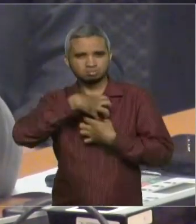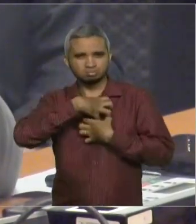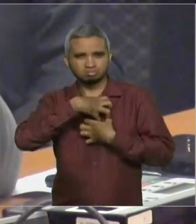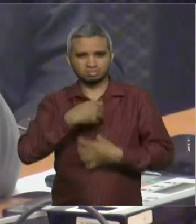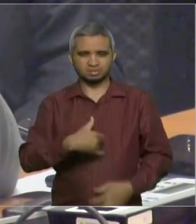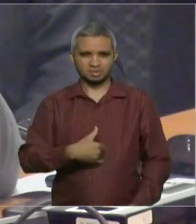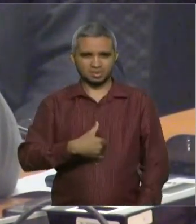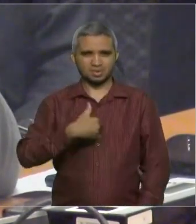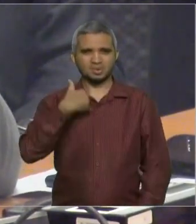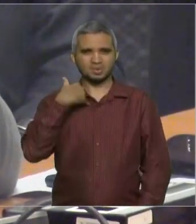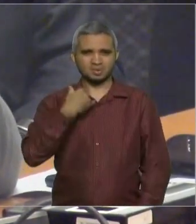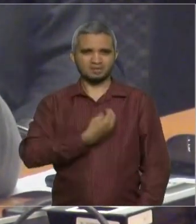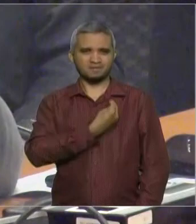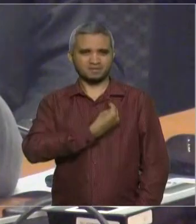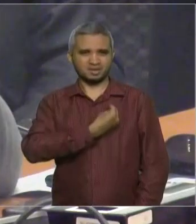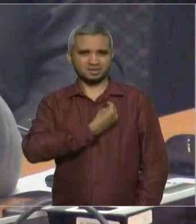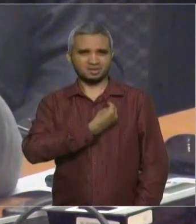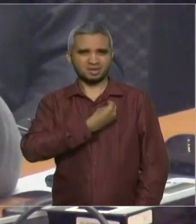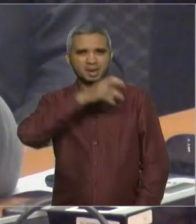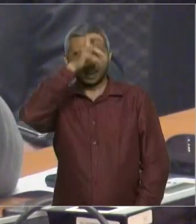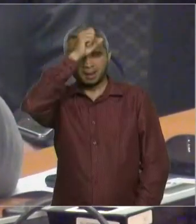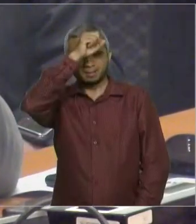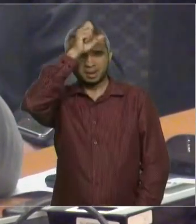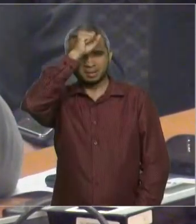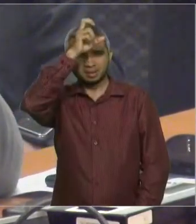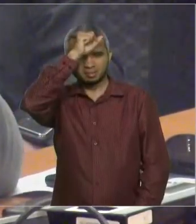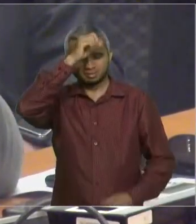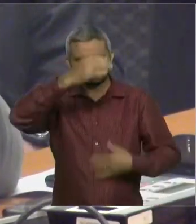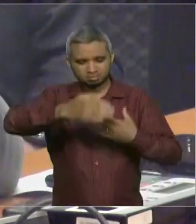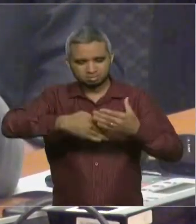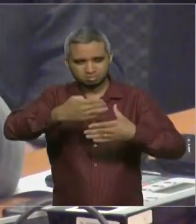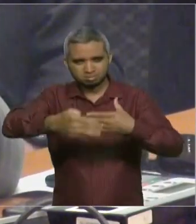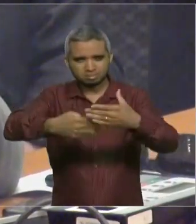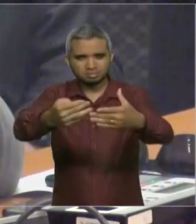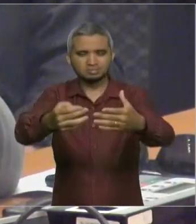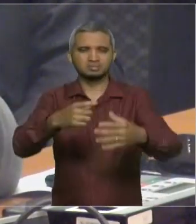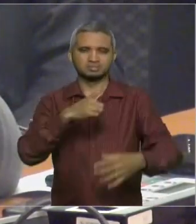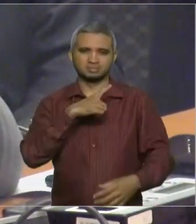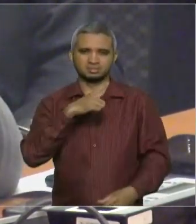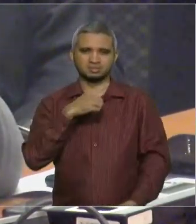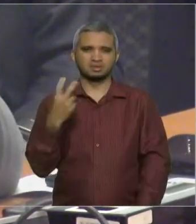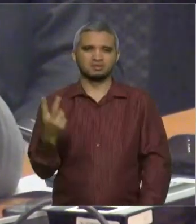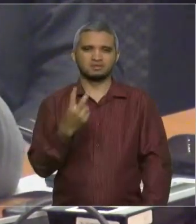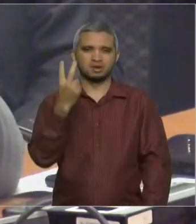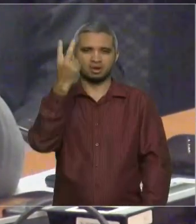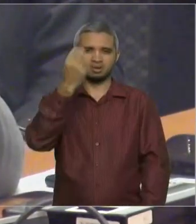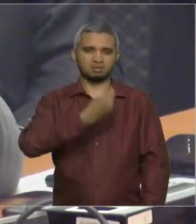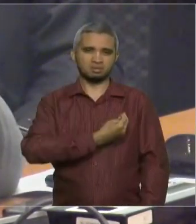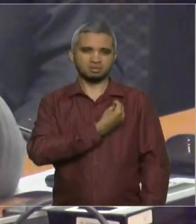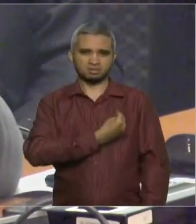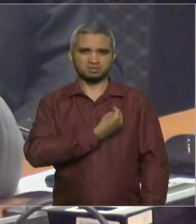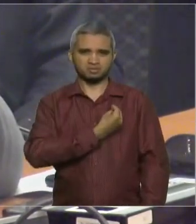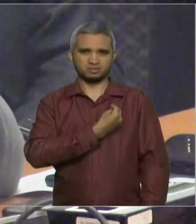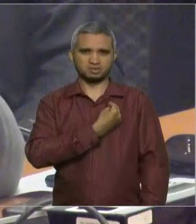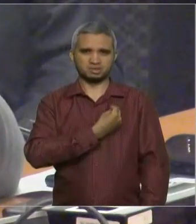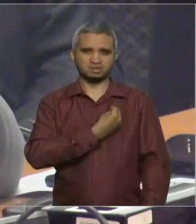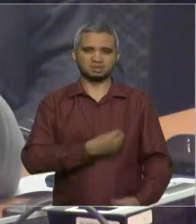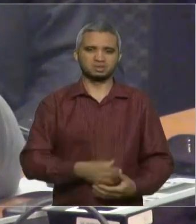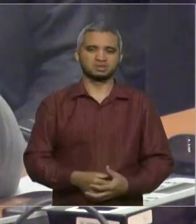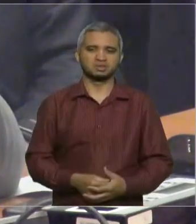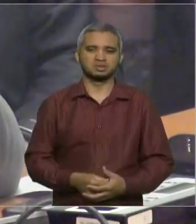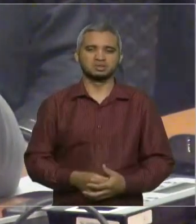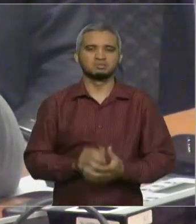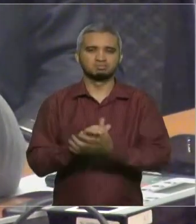de conviver e de aprender todos os dias e dá cada vez mais valor à minha vida. Então, Vossa Excelência